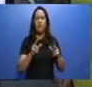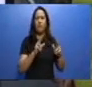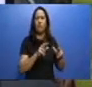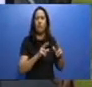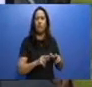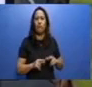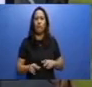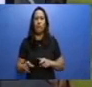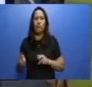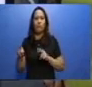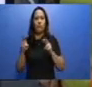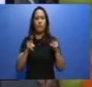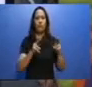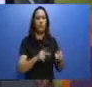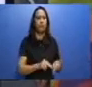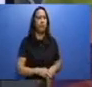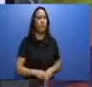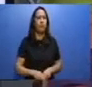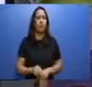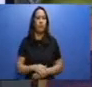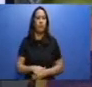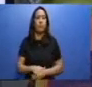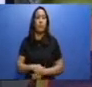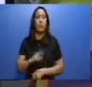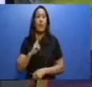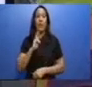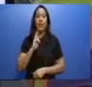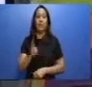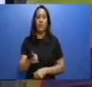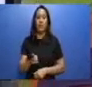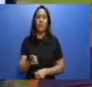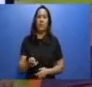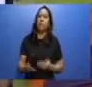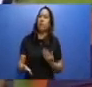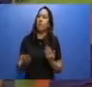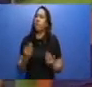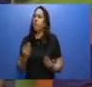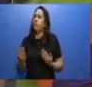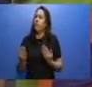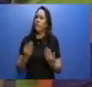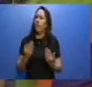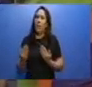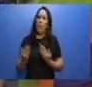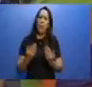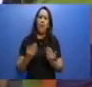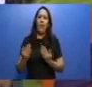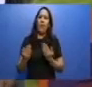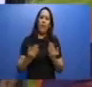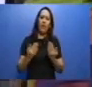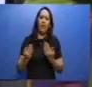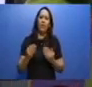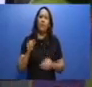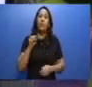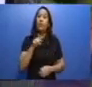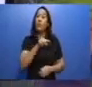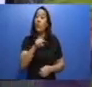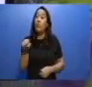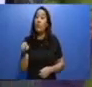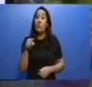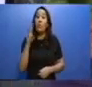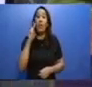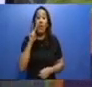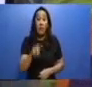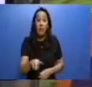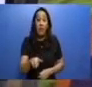minha resposta? Vamos lá. Depende do ponto de vista. Como assim? Se eu der